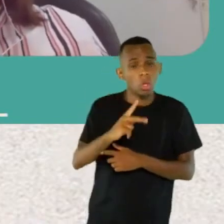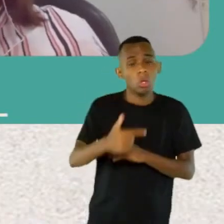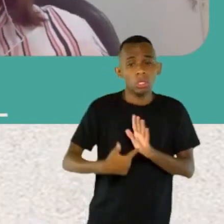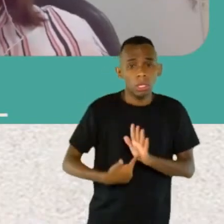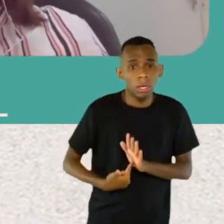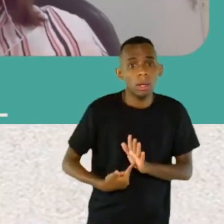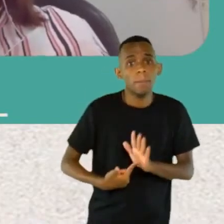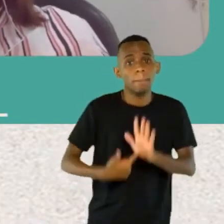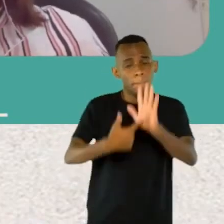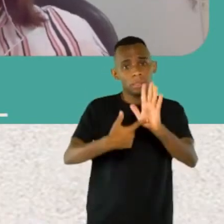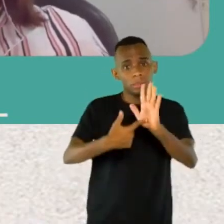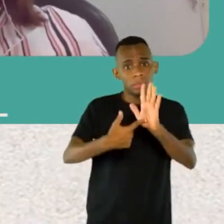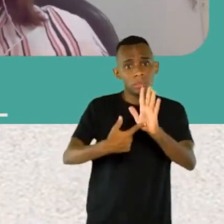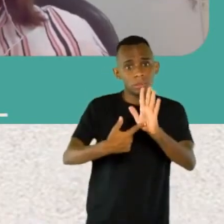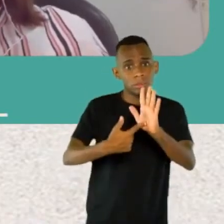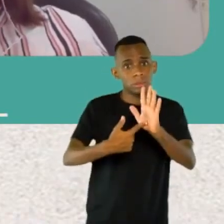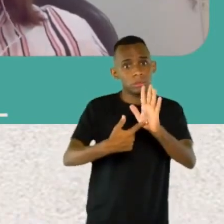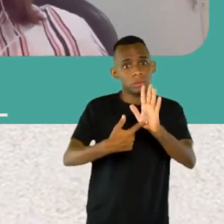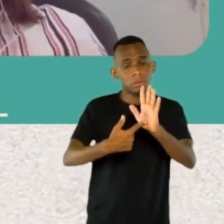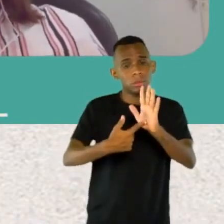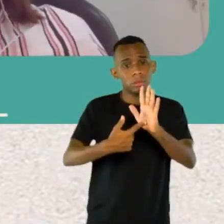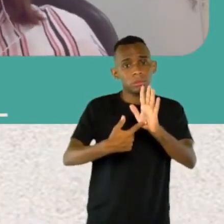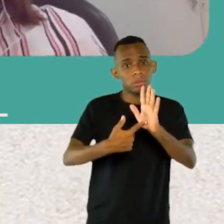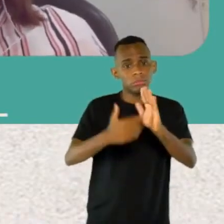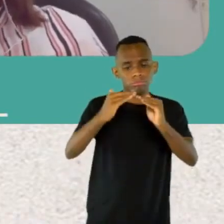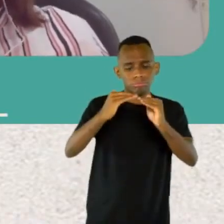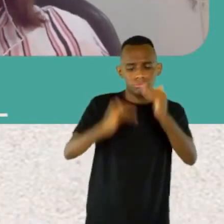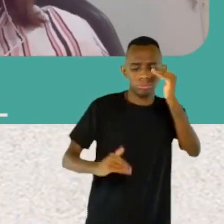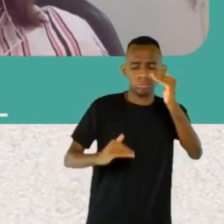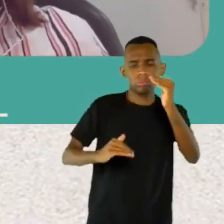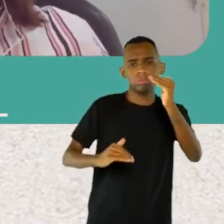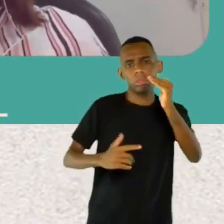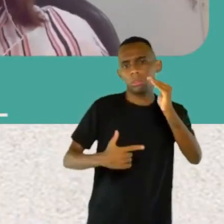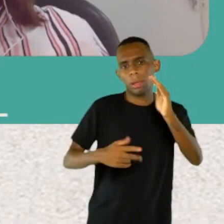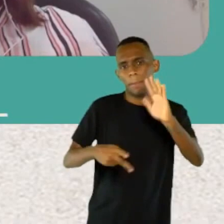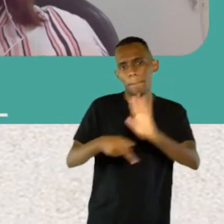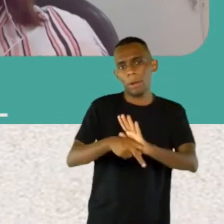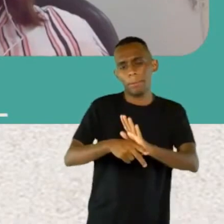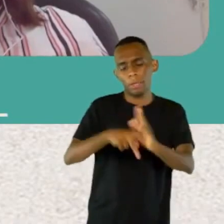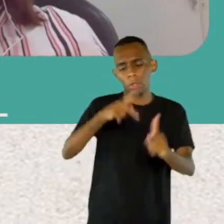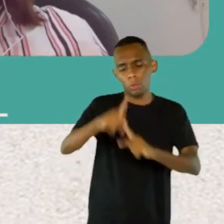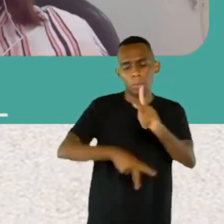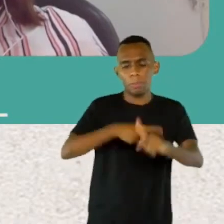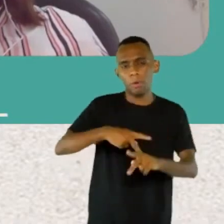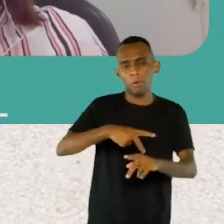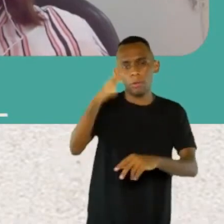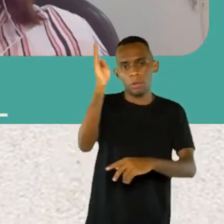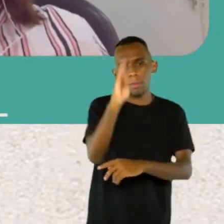brasileiros em estado de desigualdade, né? Ali mora a desigualdade.